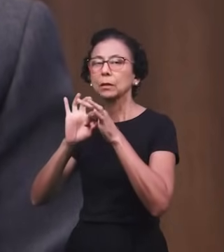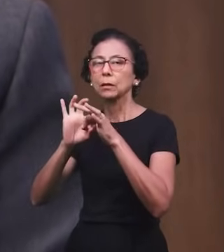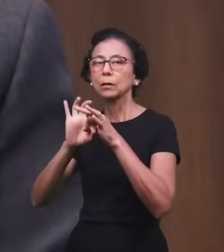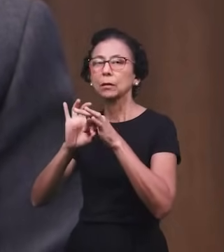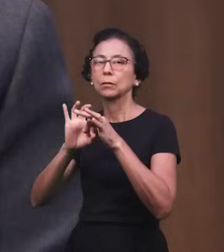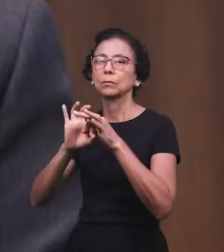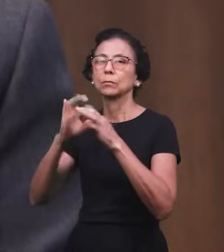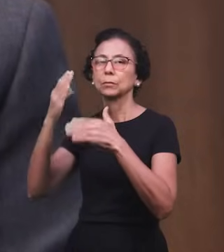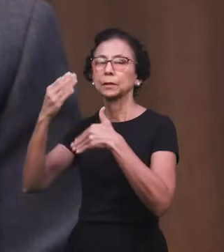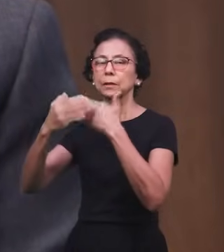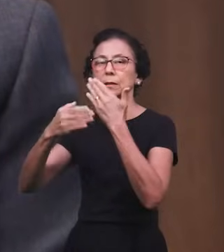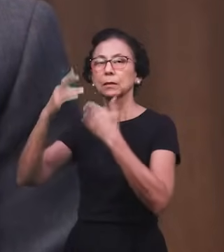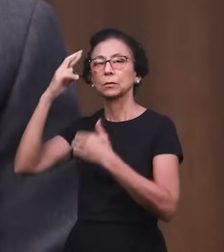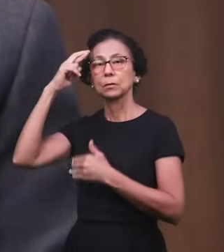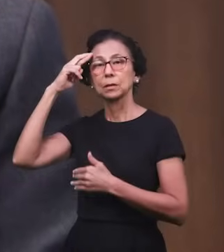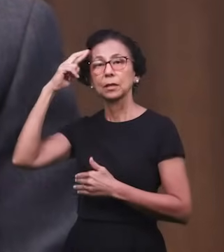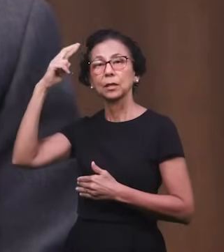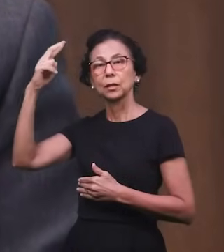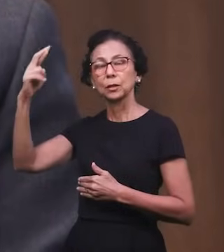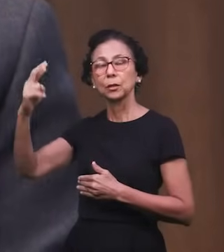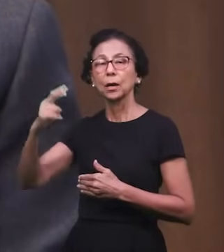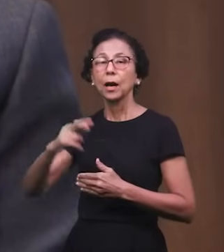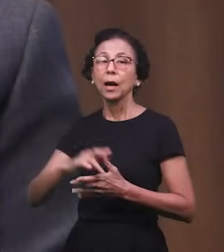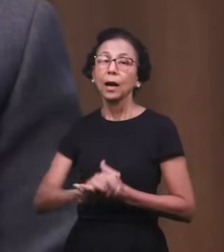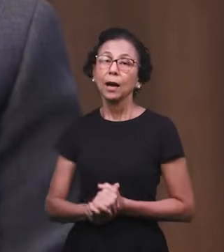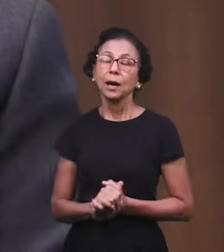fé, é um momento de